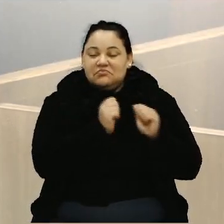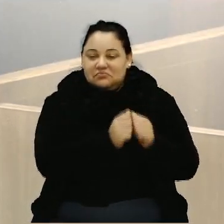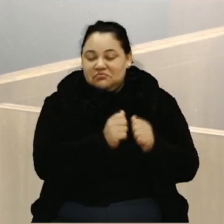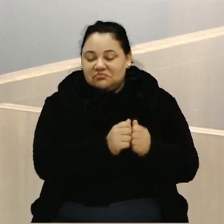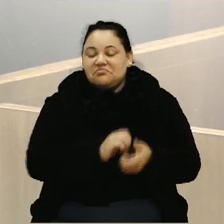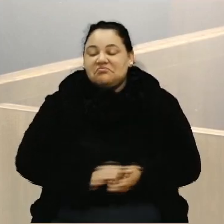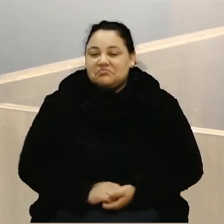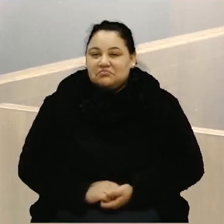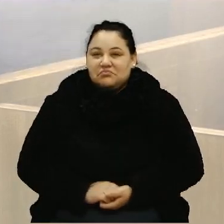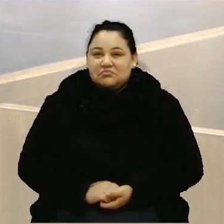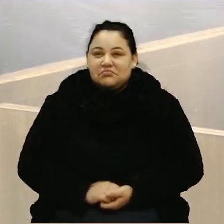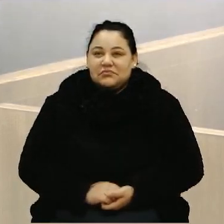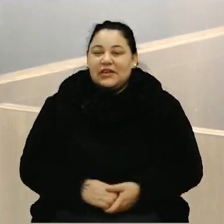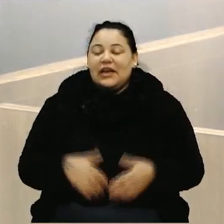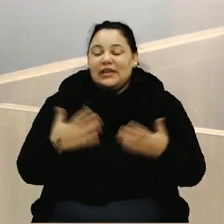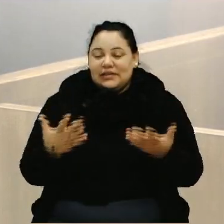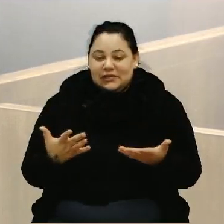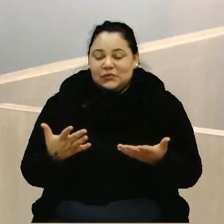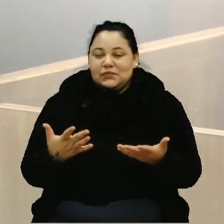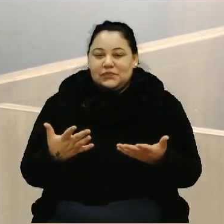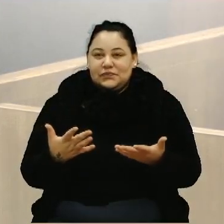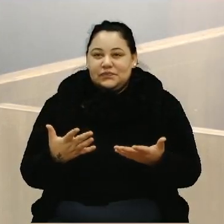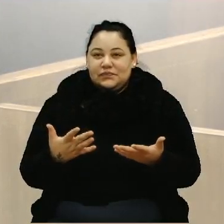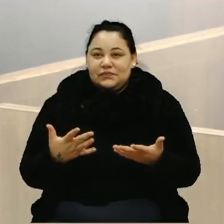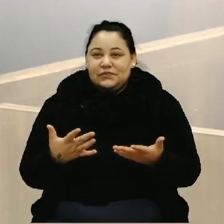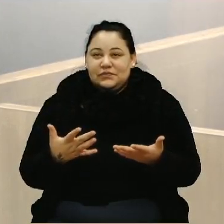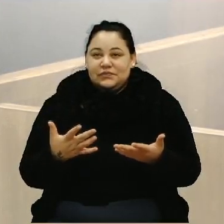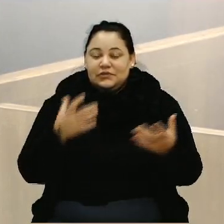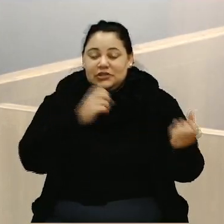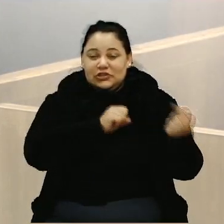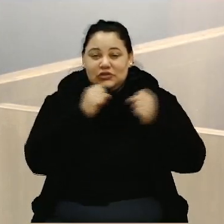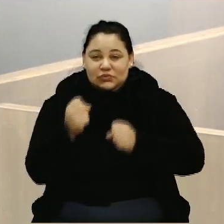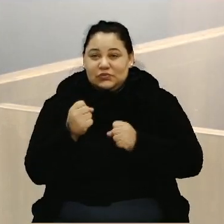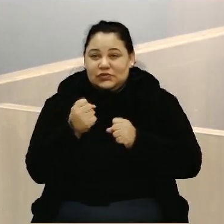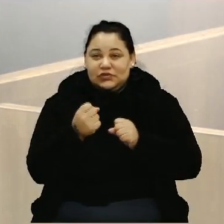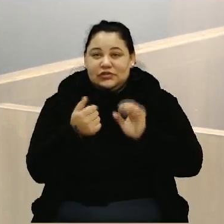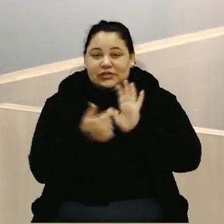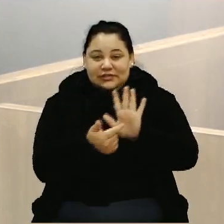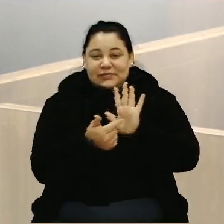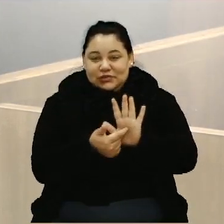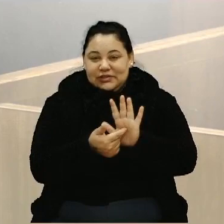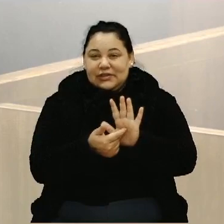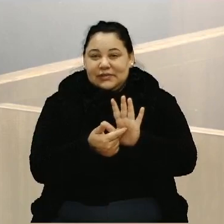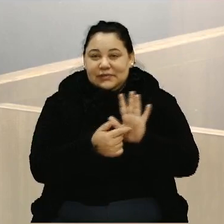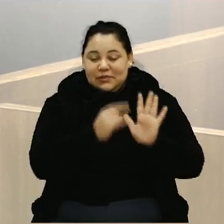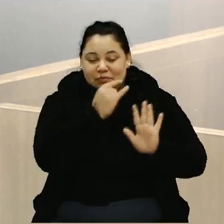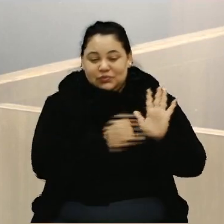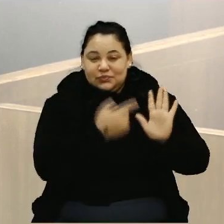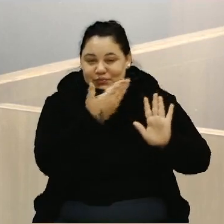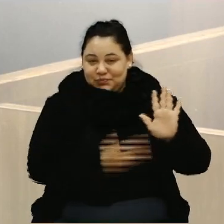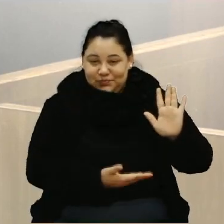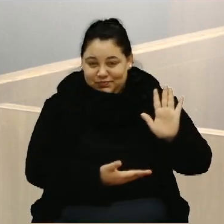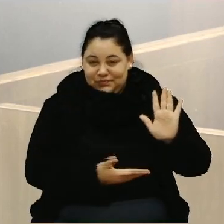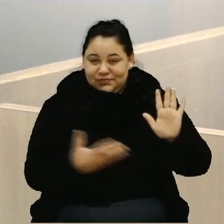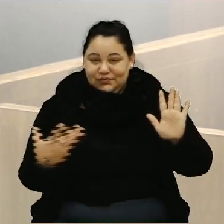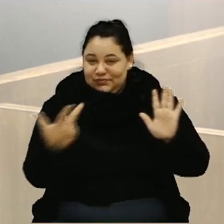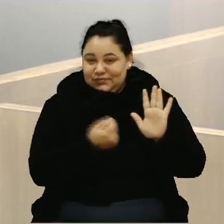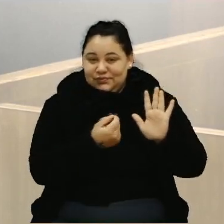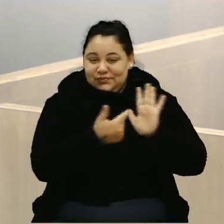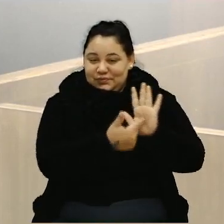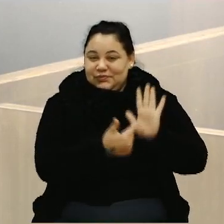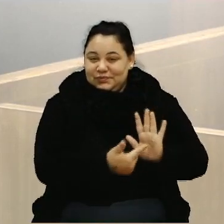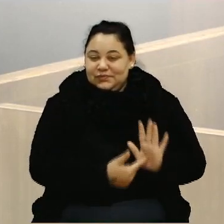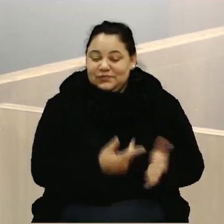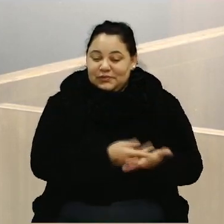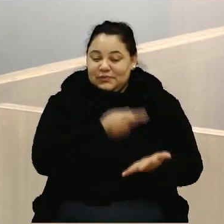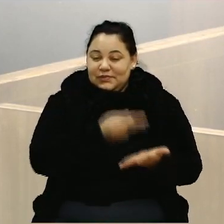Então, se a gente pode falar, entregar esse voto de congratulação e todo esse destaque para vocês, esse reconhecimento de Caxias